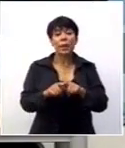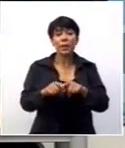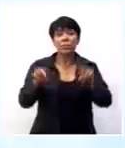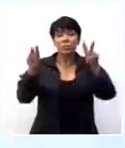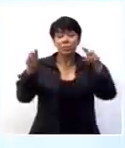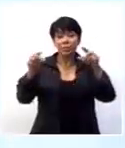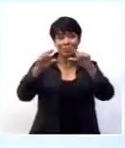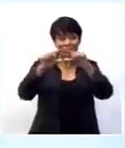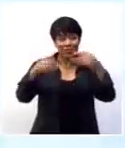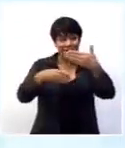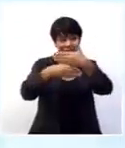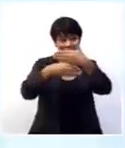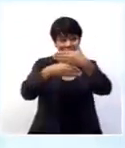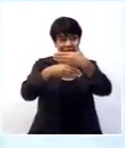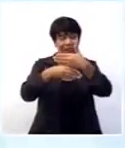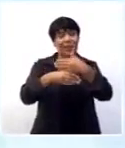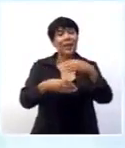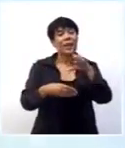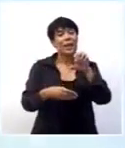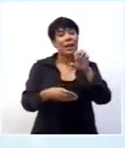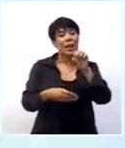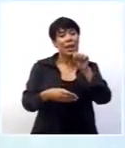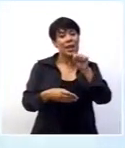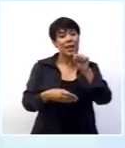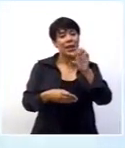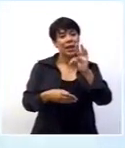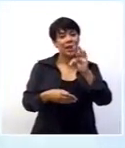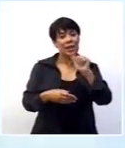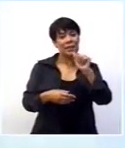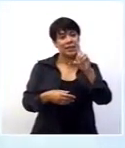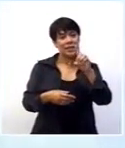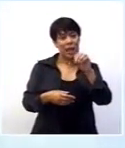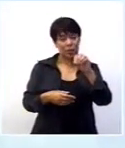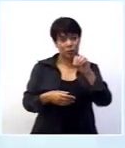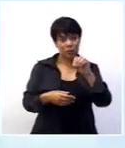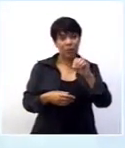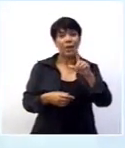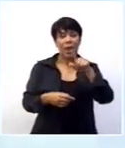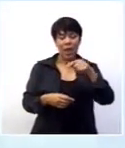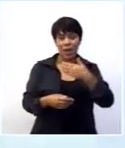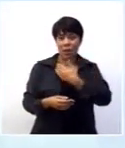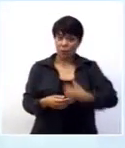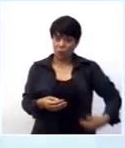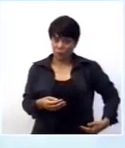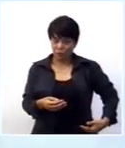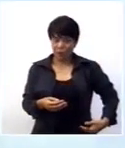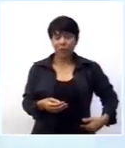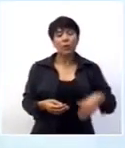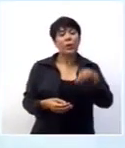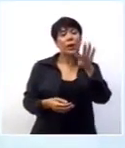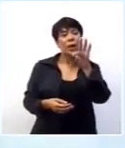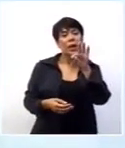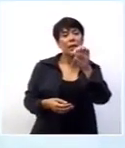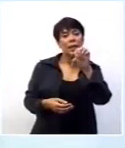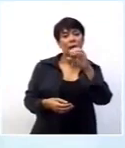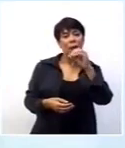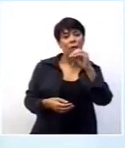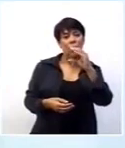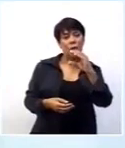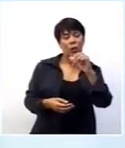slide, Estado teocrático. Estado, governo, o que quer dizer teocrático,